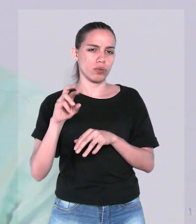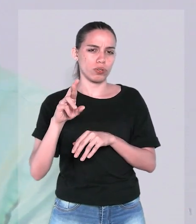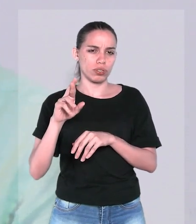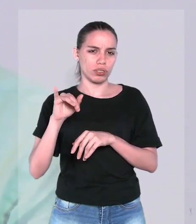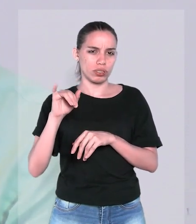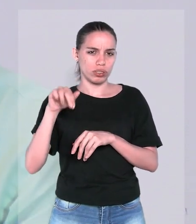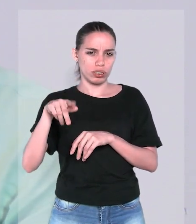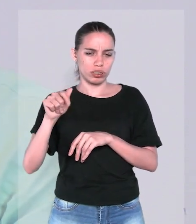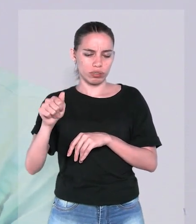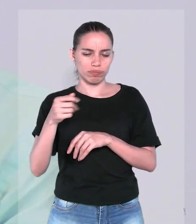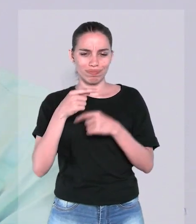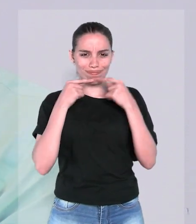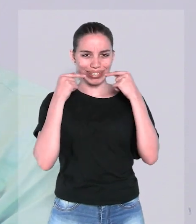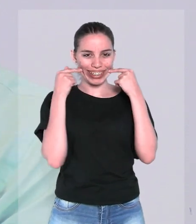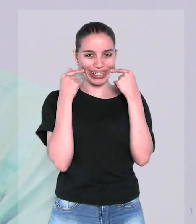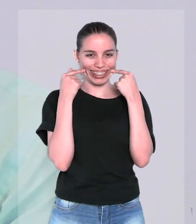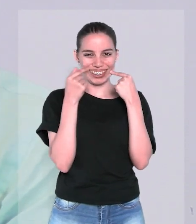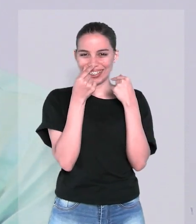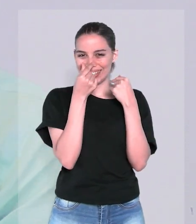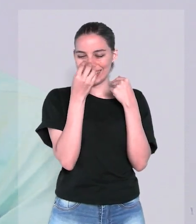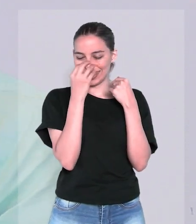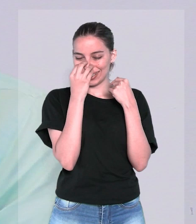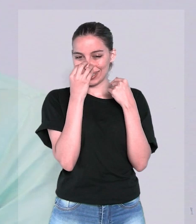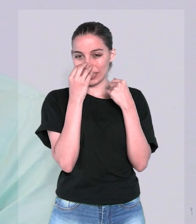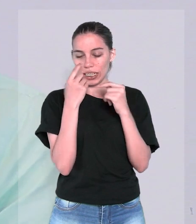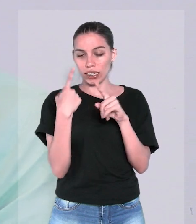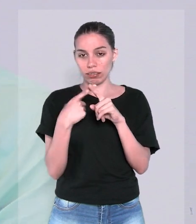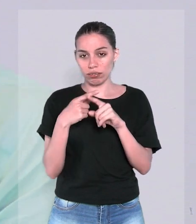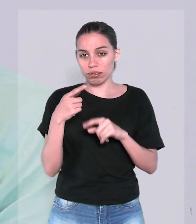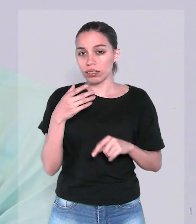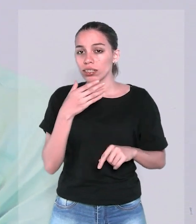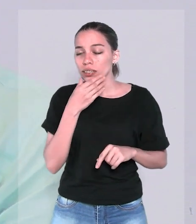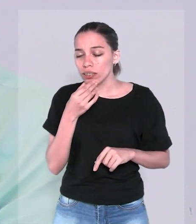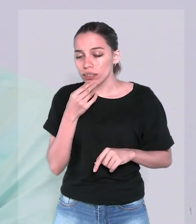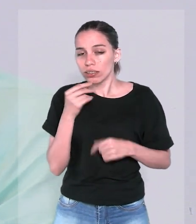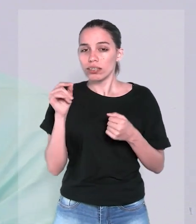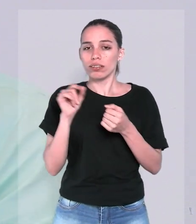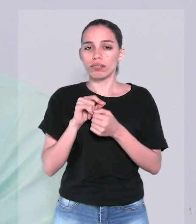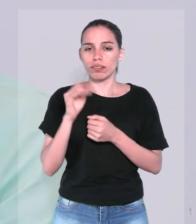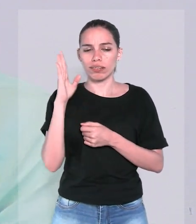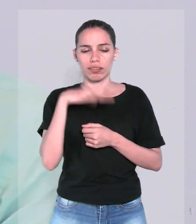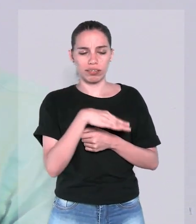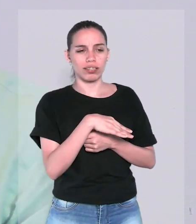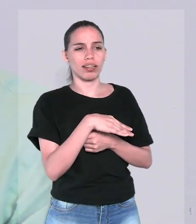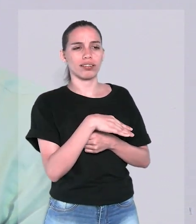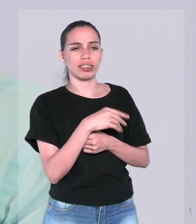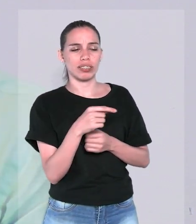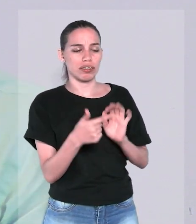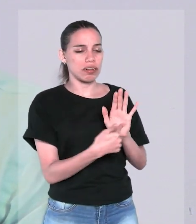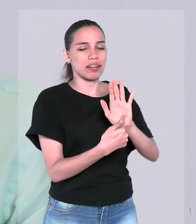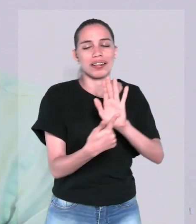nós construímos. Então, nós construímos o que eu chamo de adolescente joker, ou